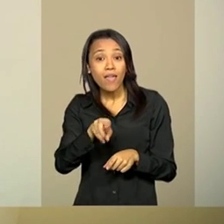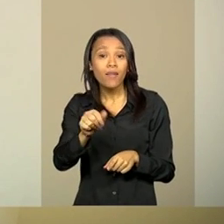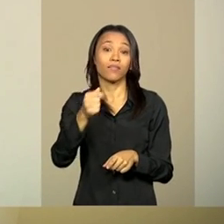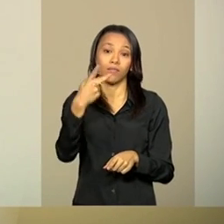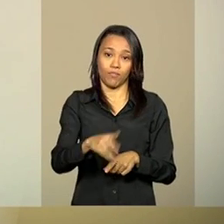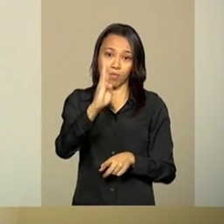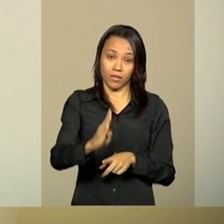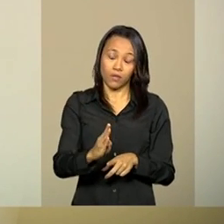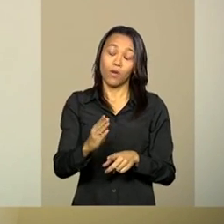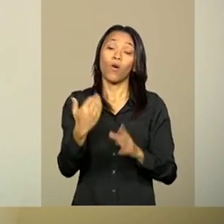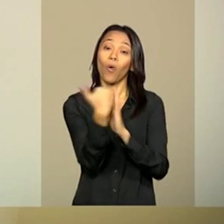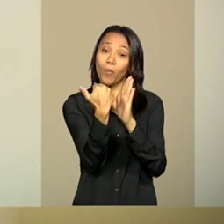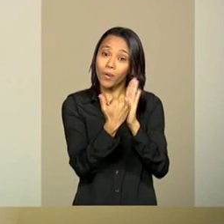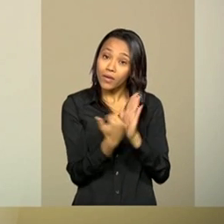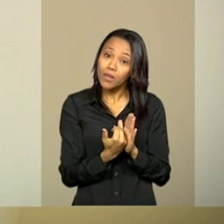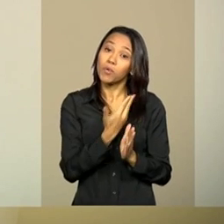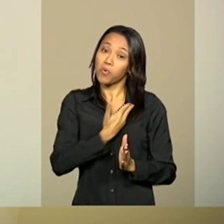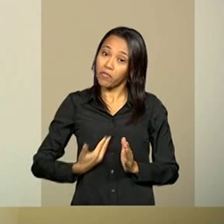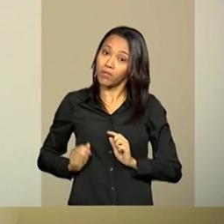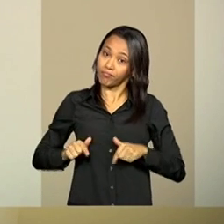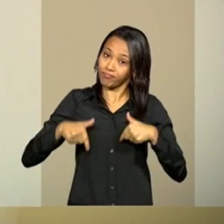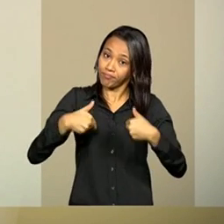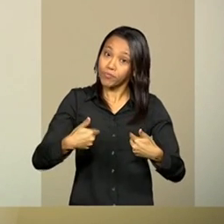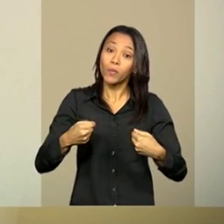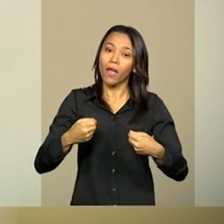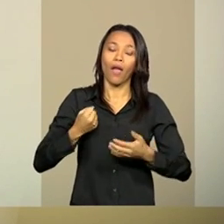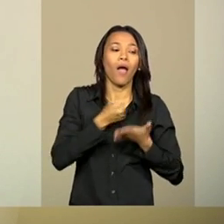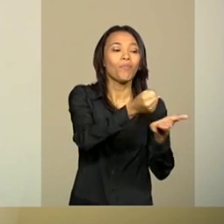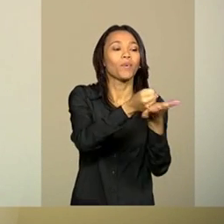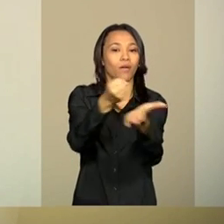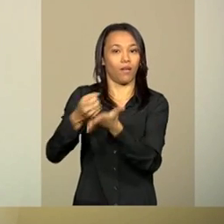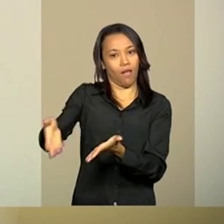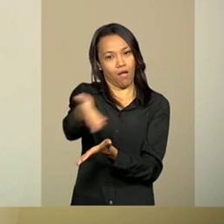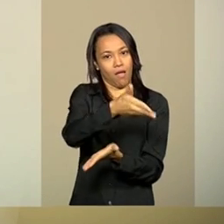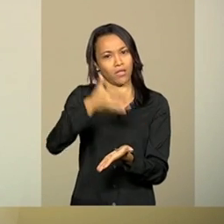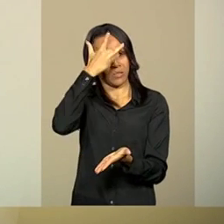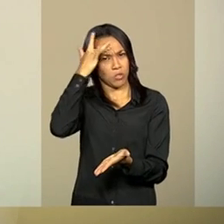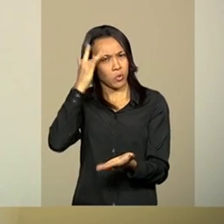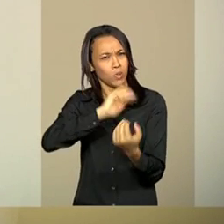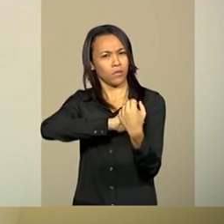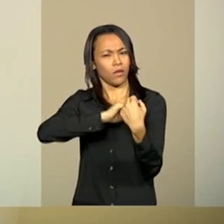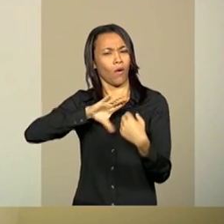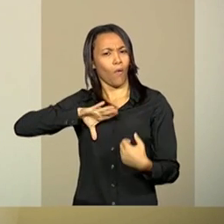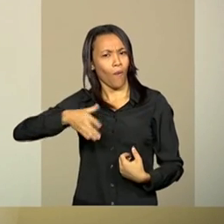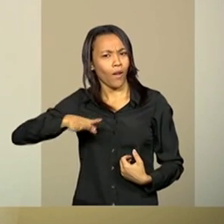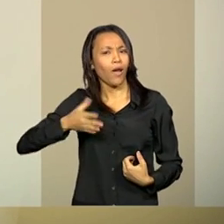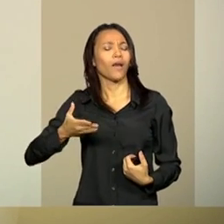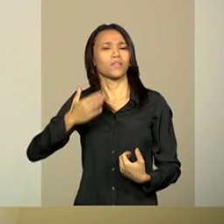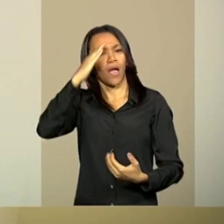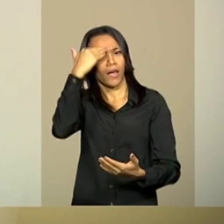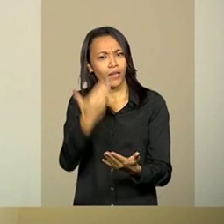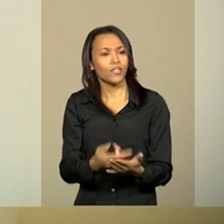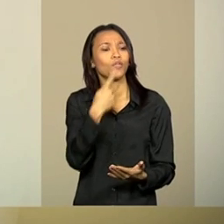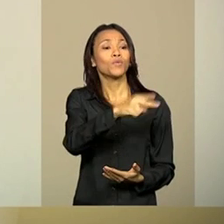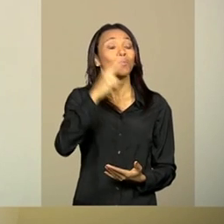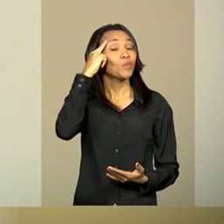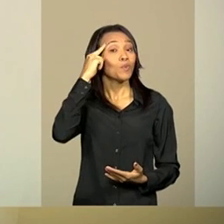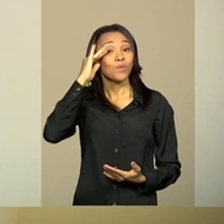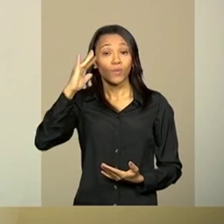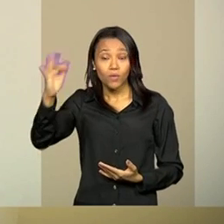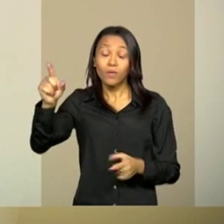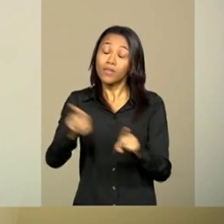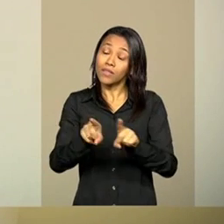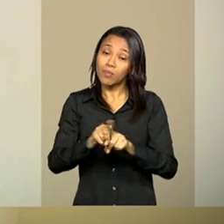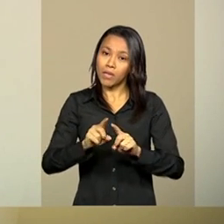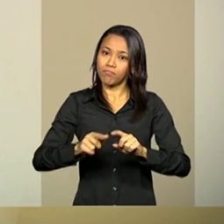crescer o governo faz a sua parte que é apoiar essa gente corajosa que acredita no próprio sonho e cresce